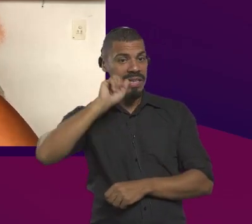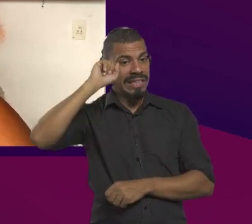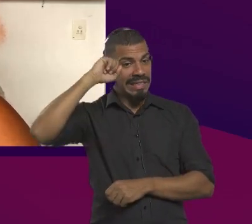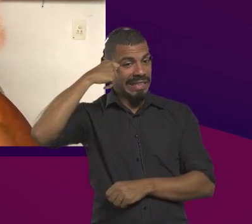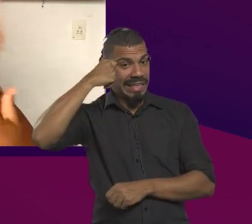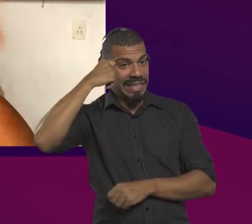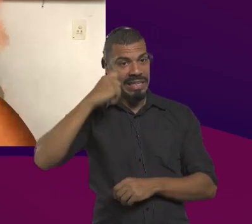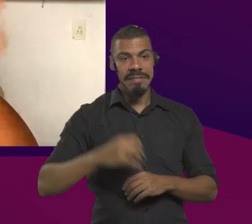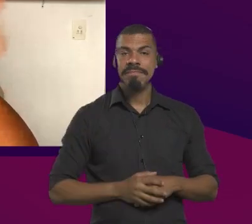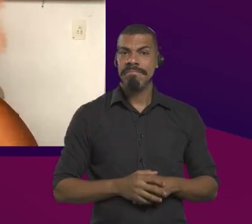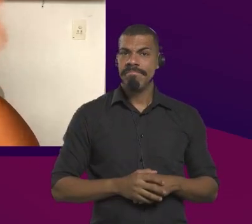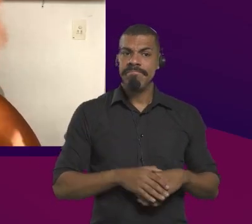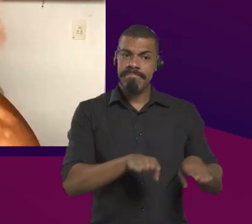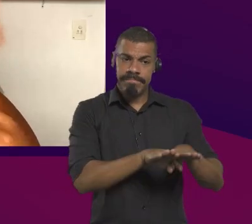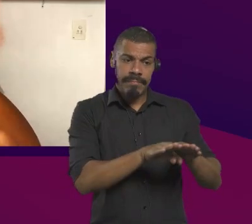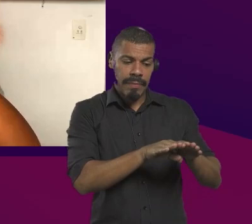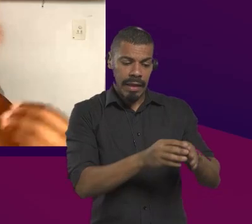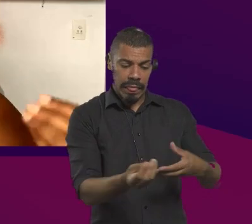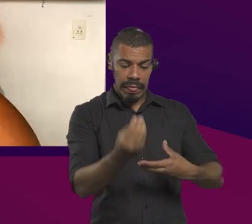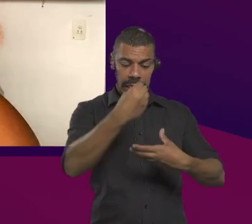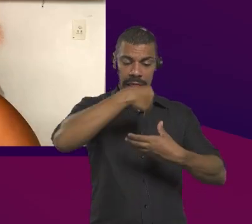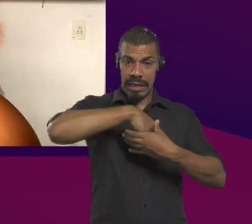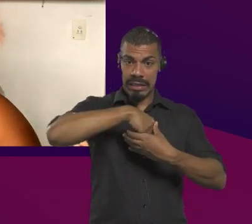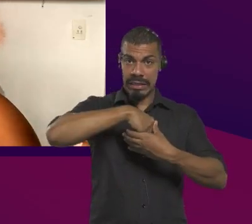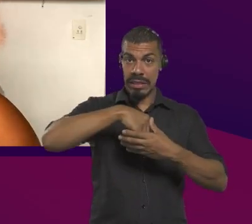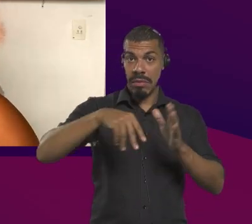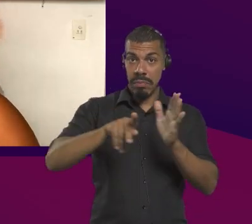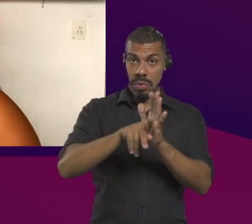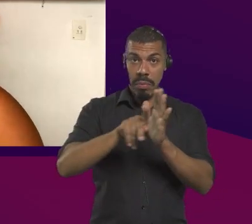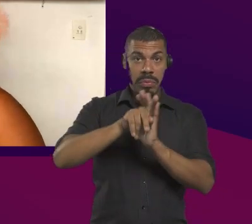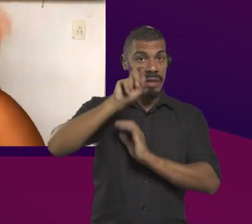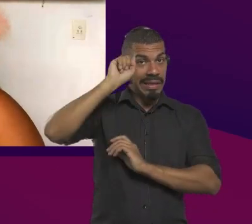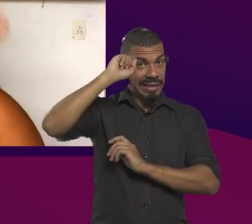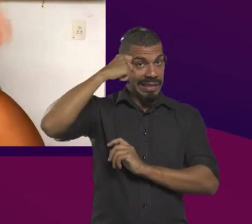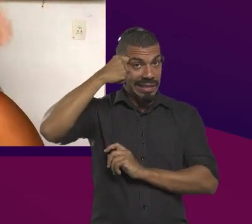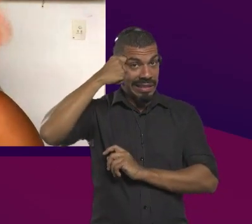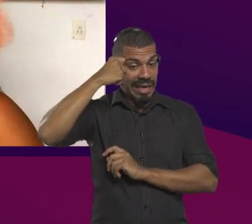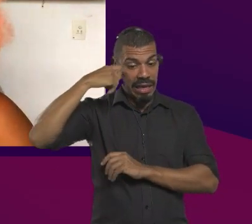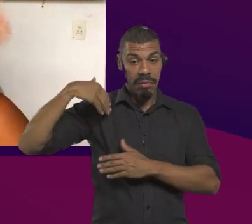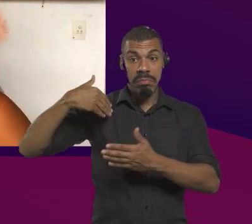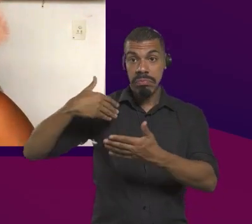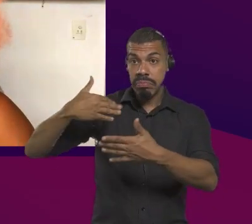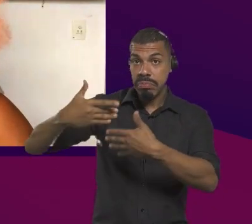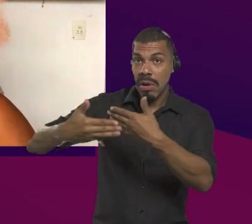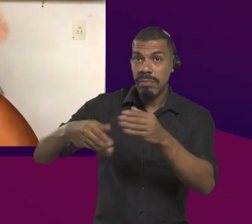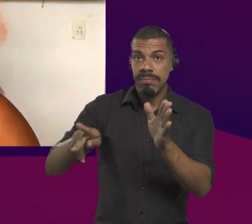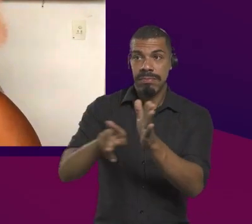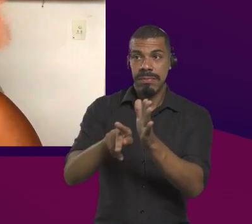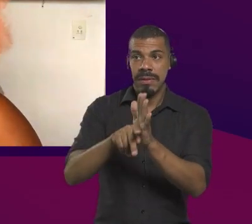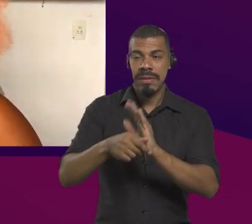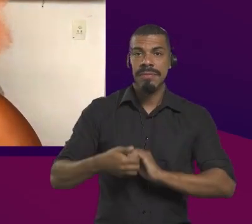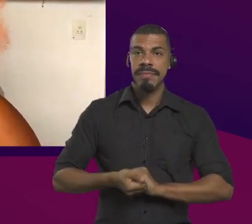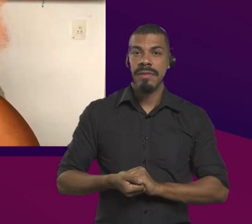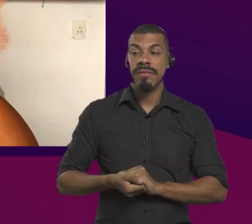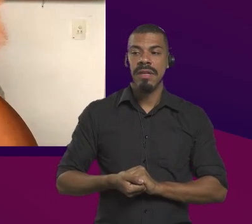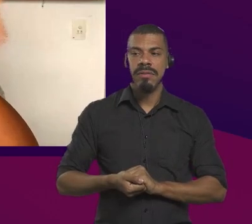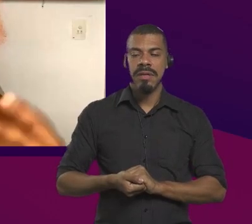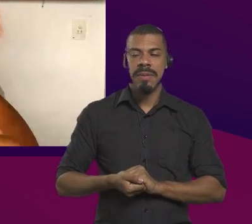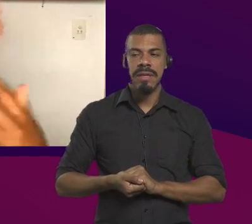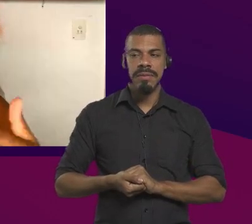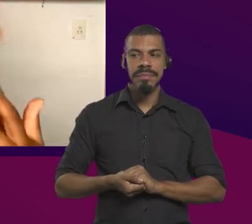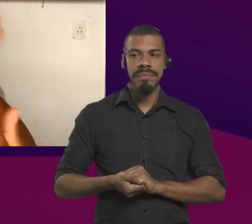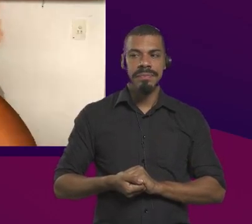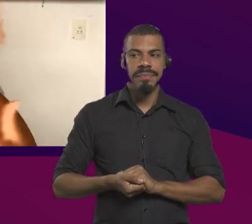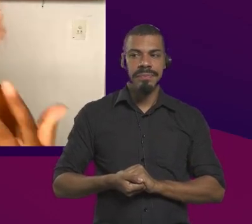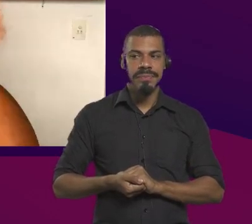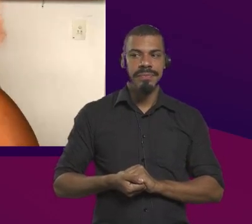entendimento interno da minha negritude frente à sociedade, né? De quem eu sou, o que eu represento, né?